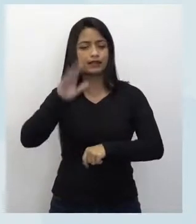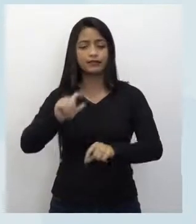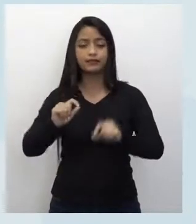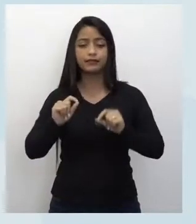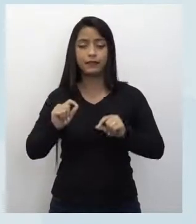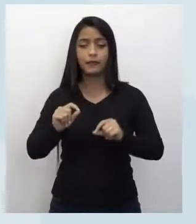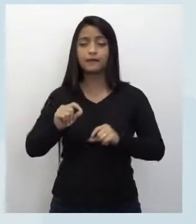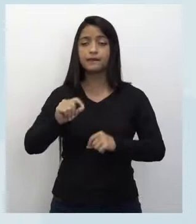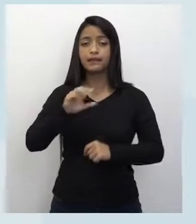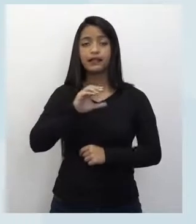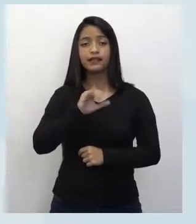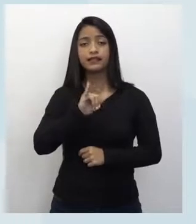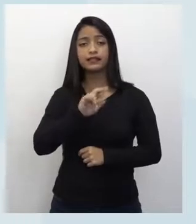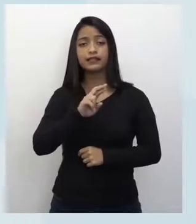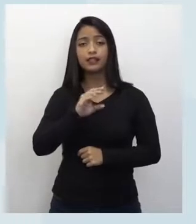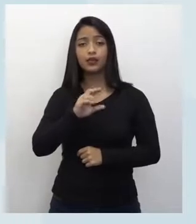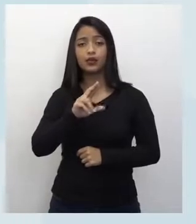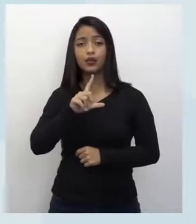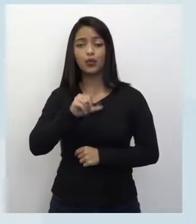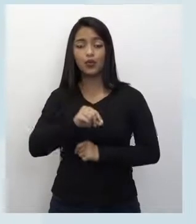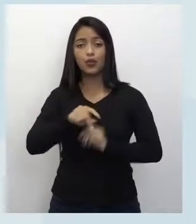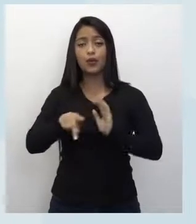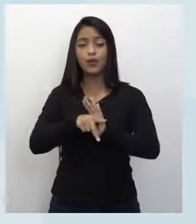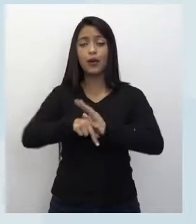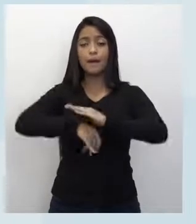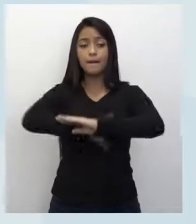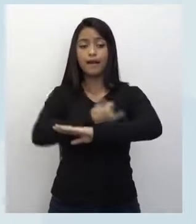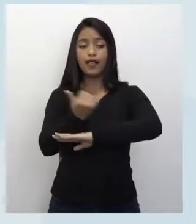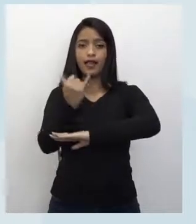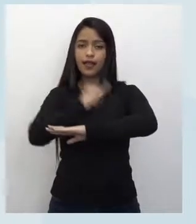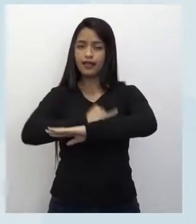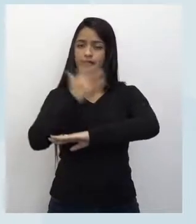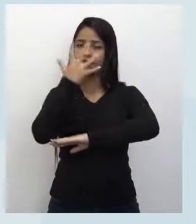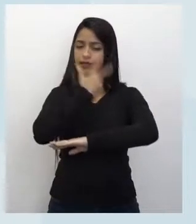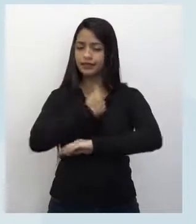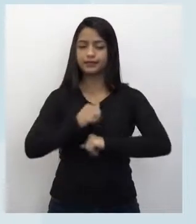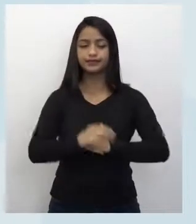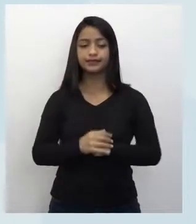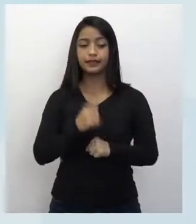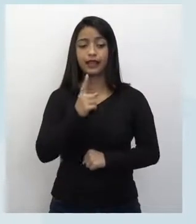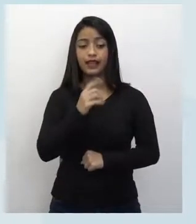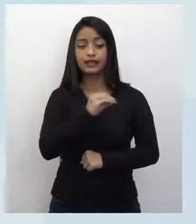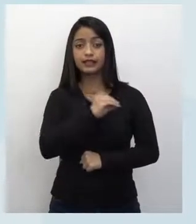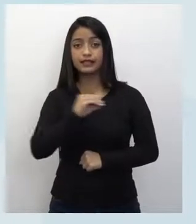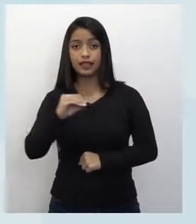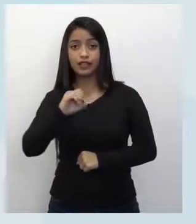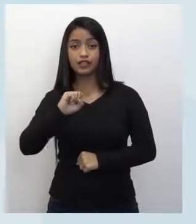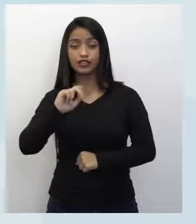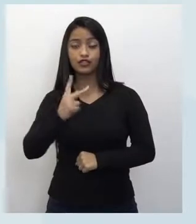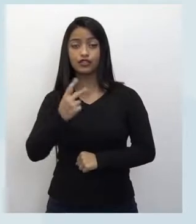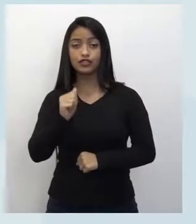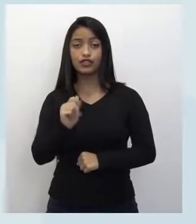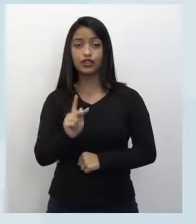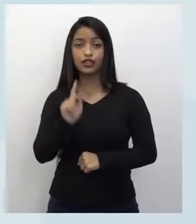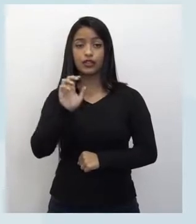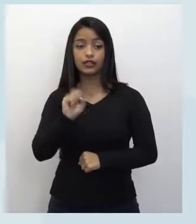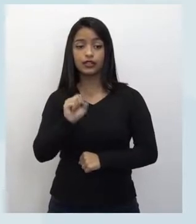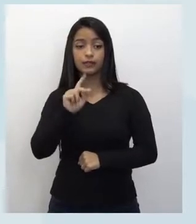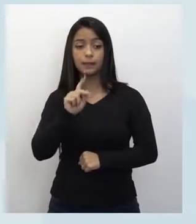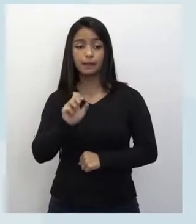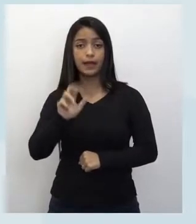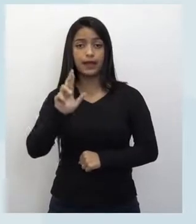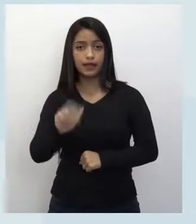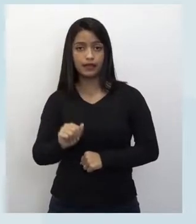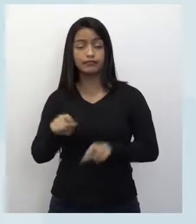Baleias, é linda a peça, anotem esse nome, depois vocês vão procurar. Sem Shakespeare, Bichos do Mundo, Cachanca